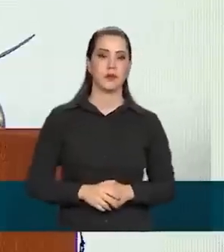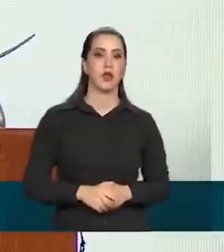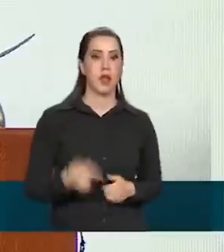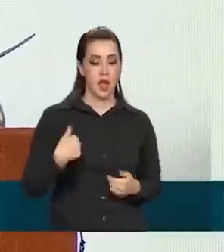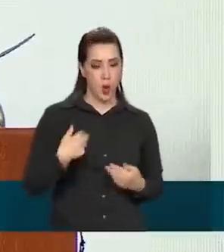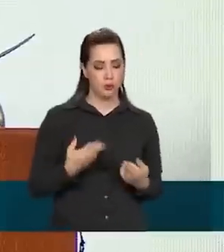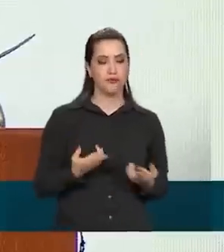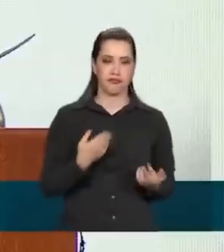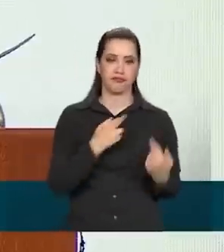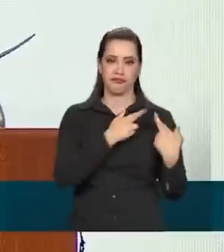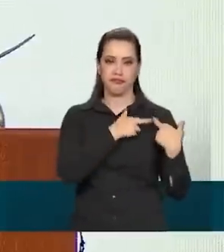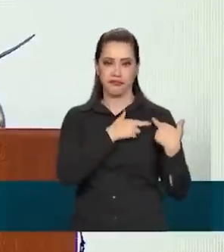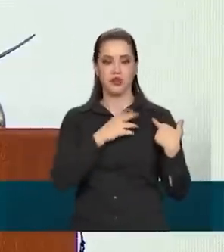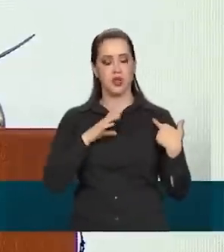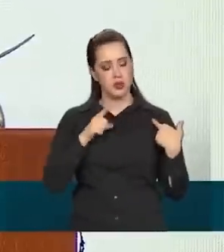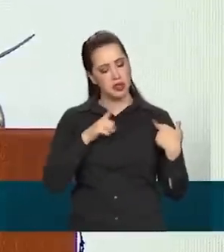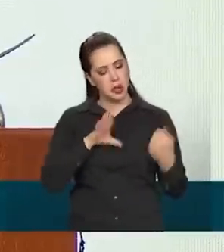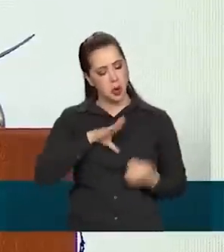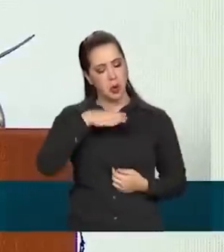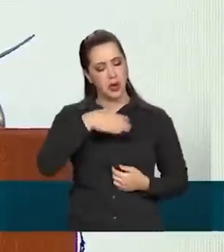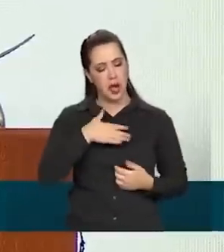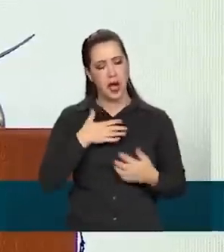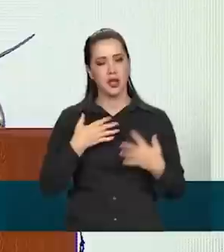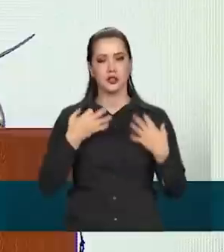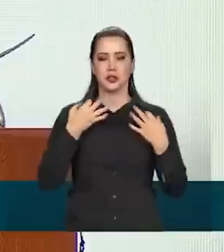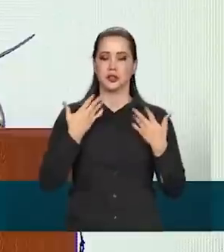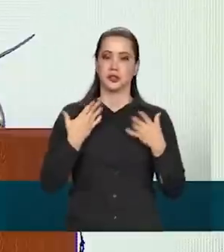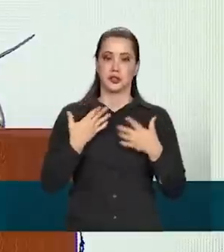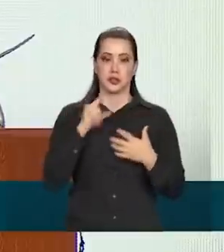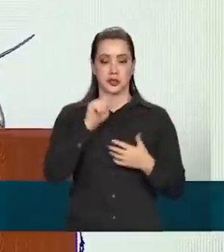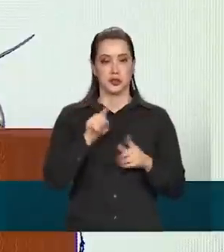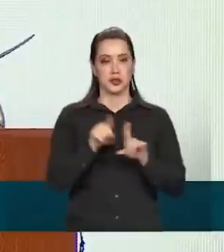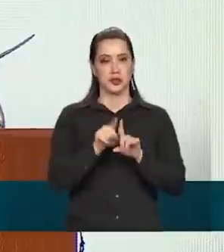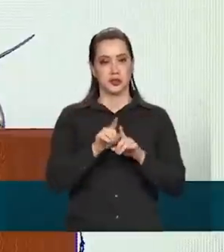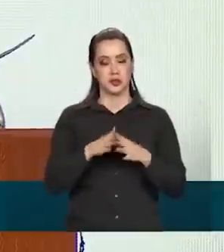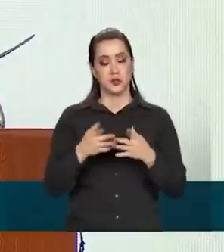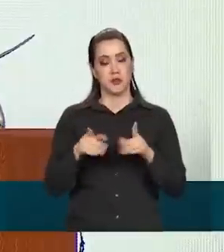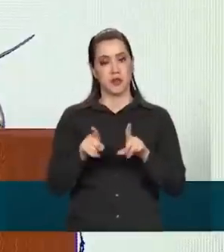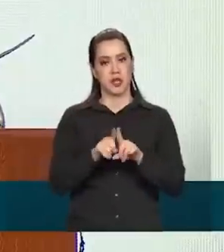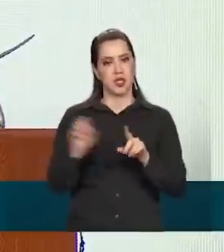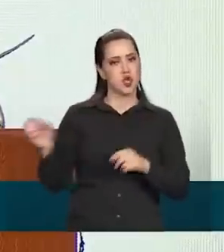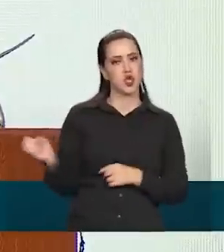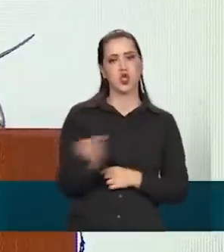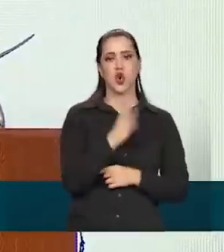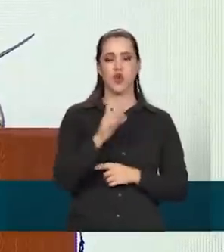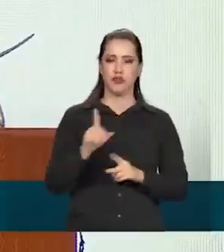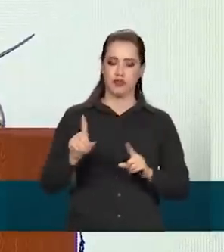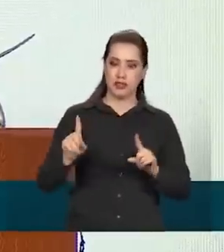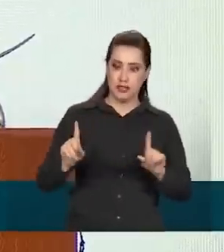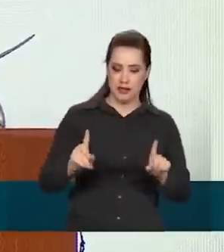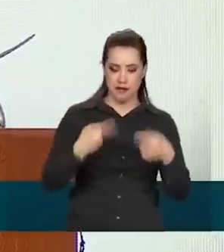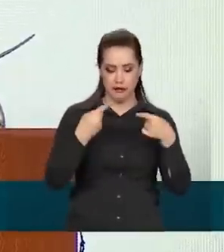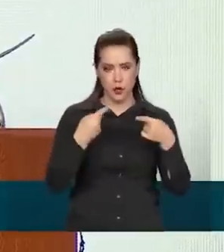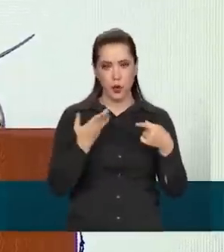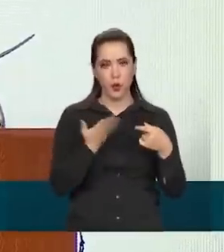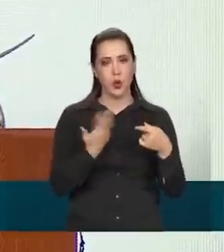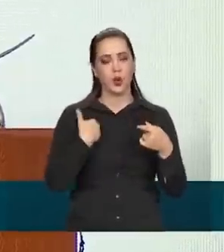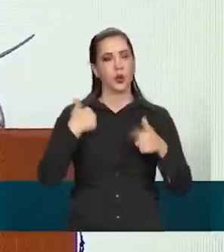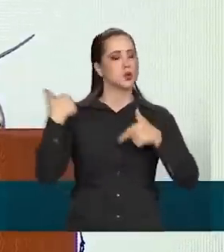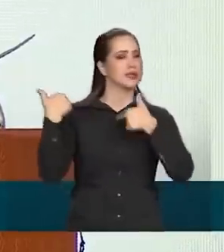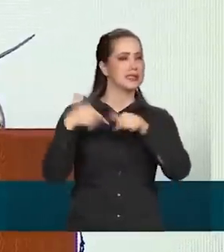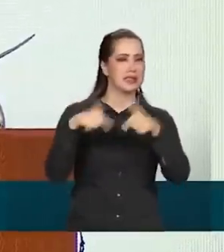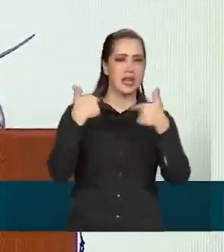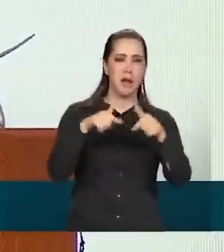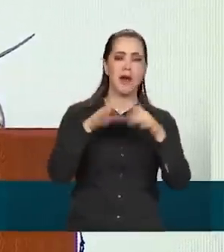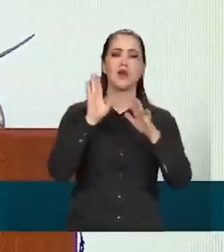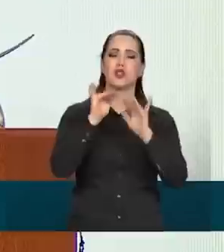Assumo com muita honra e coragem este ousado e inovador desafio, uma missão já